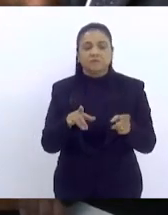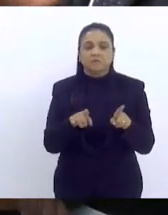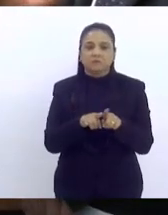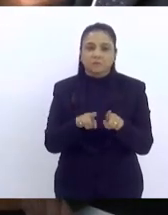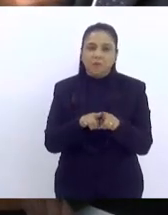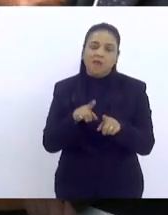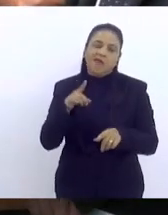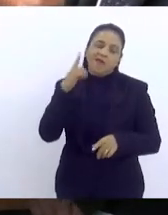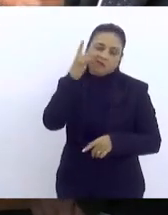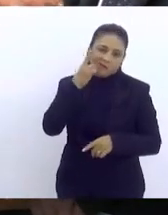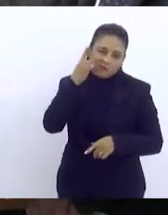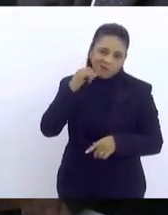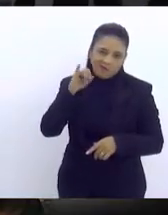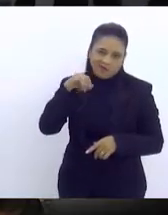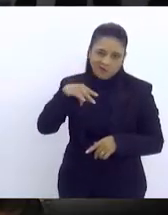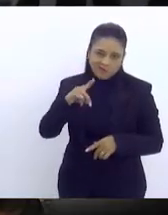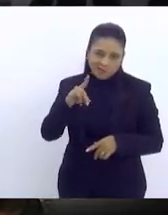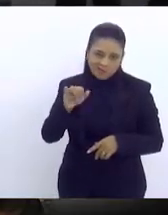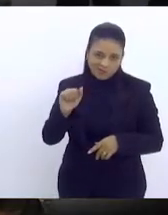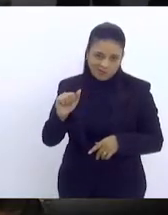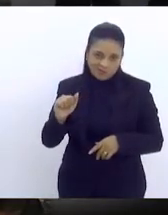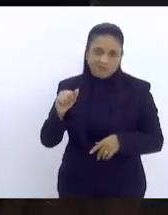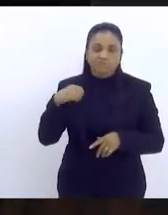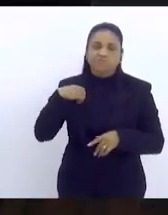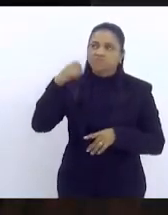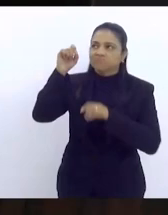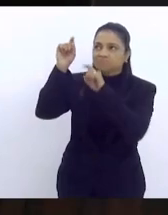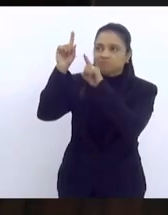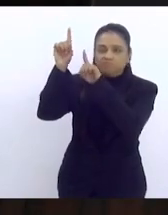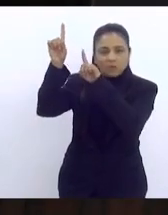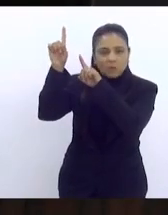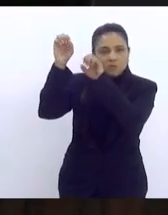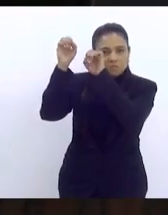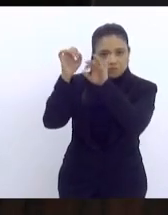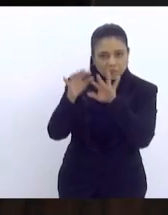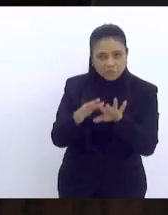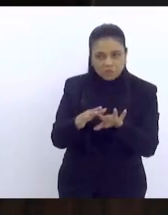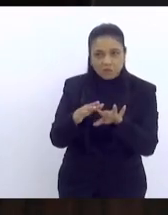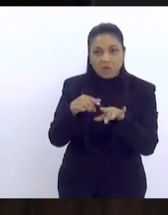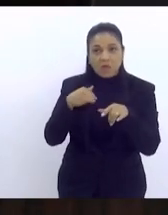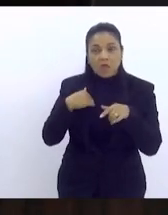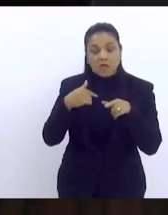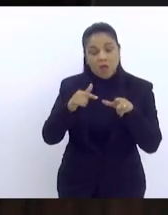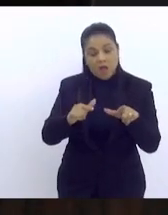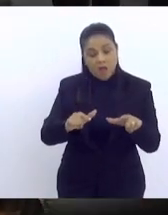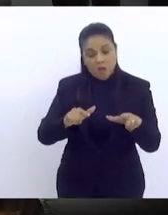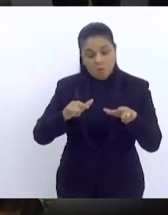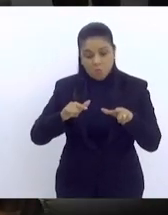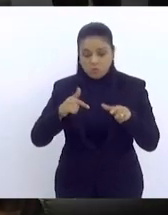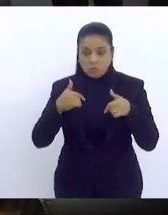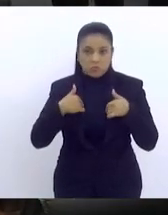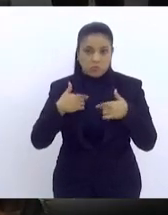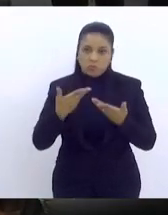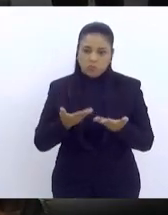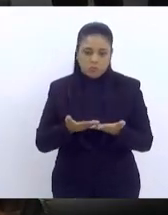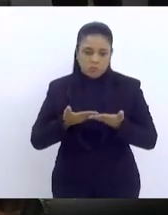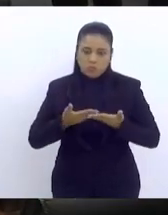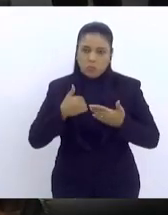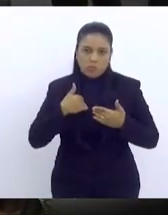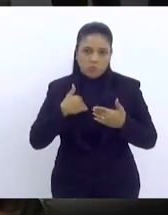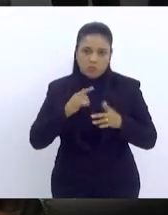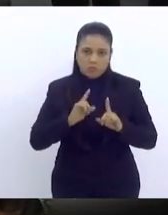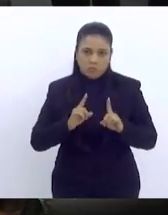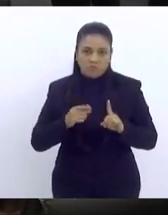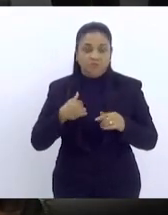além de armenal Deus abençoe Deputado Antônio de Paula essa Moção não chegou a minha ainda deputado